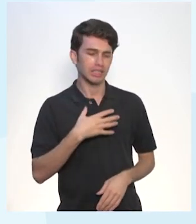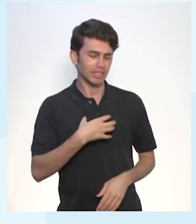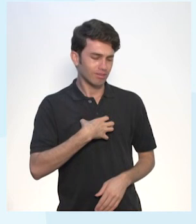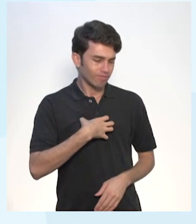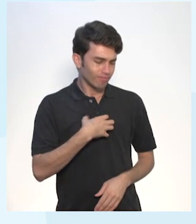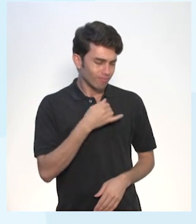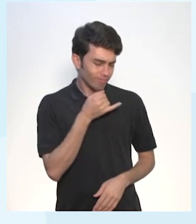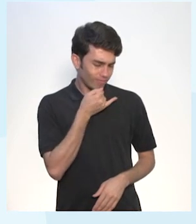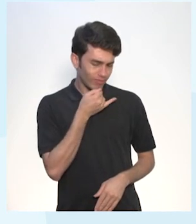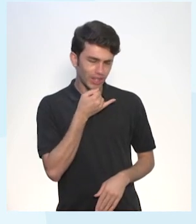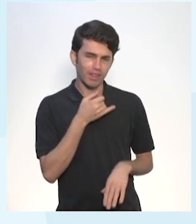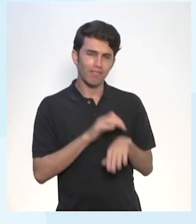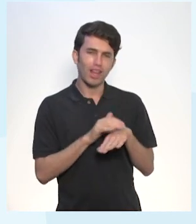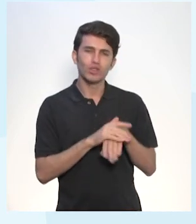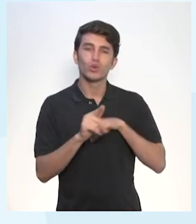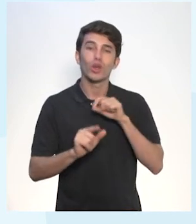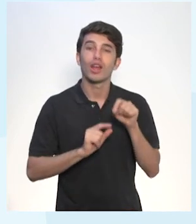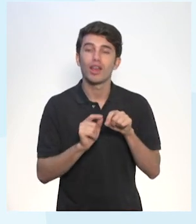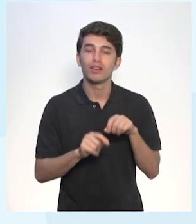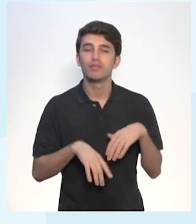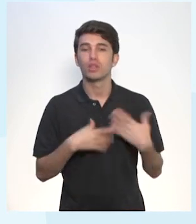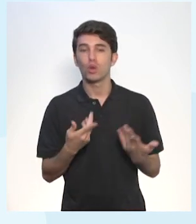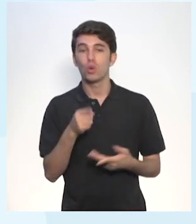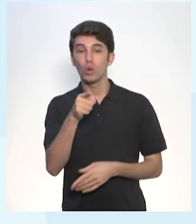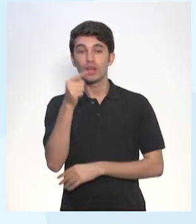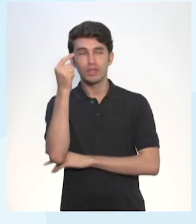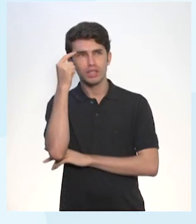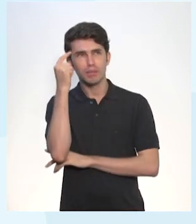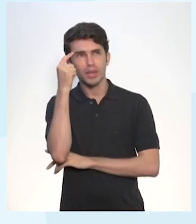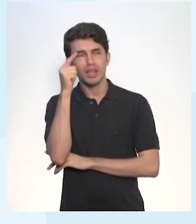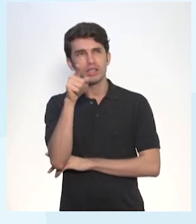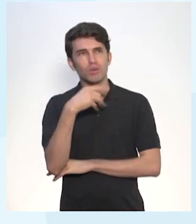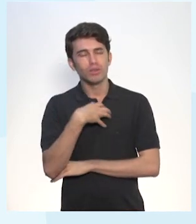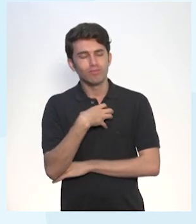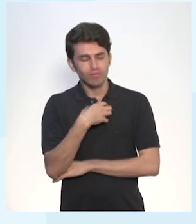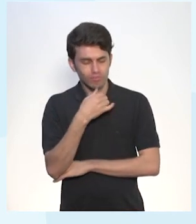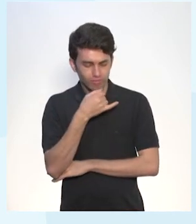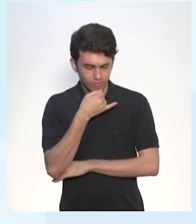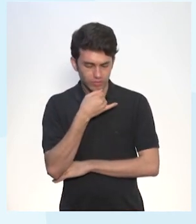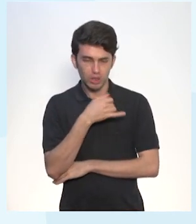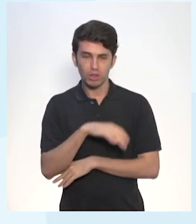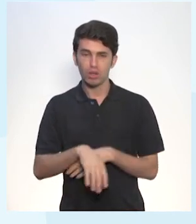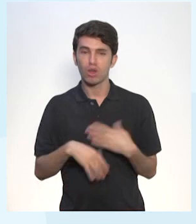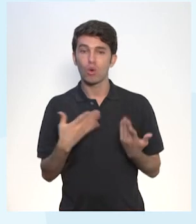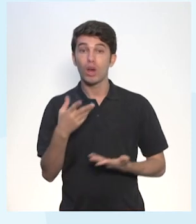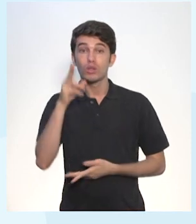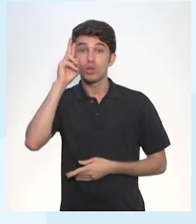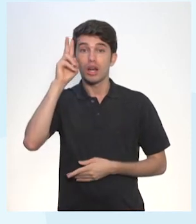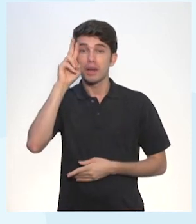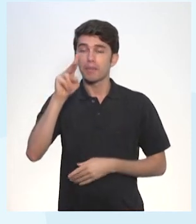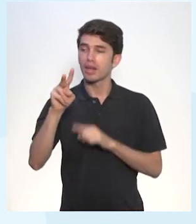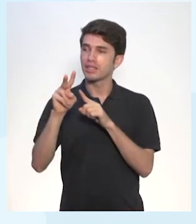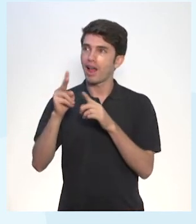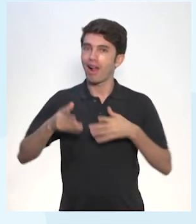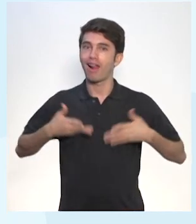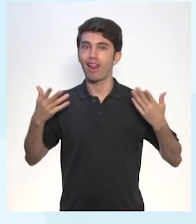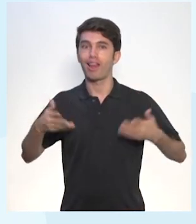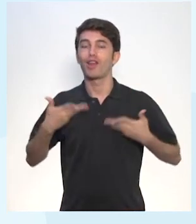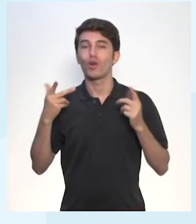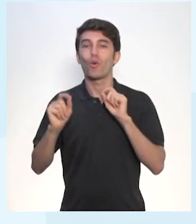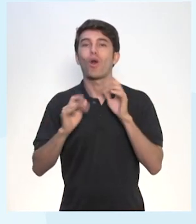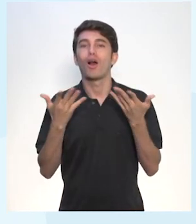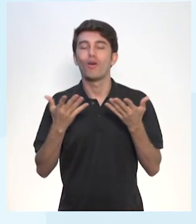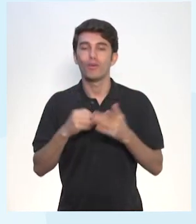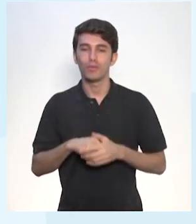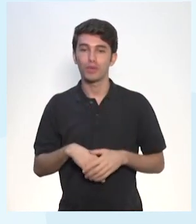tristeza passar? O que você pensa quando está triste? Qual é a sua lembrança mais alegre? Conte duas coisas que